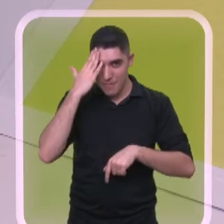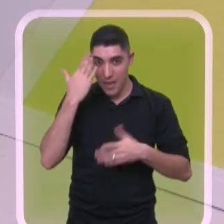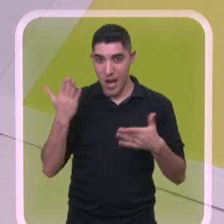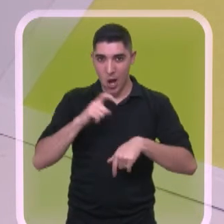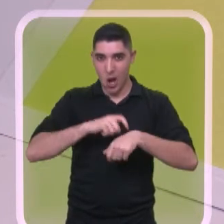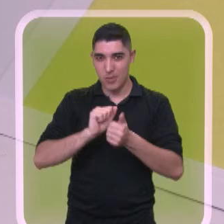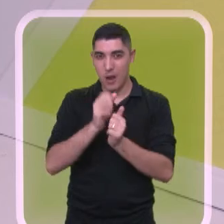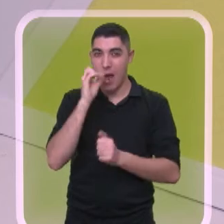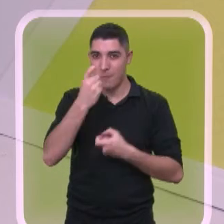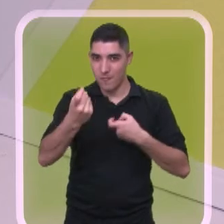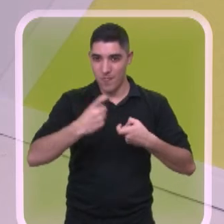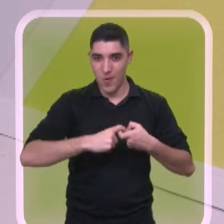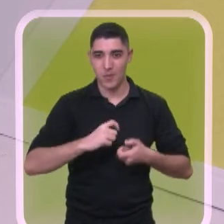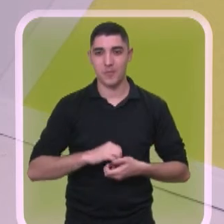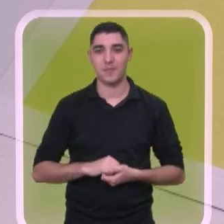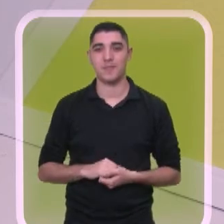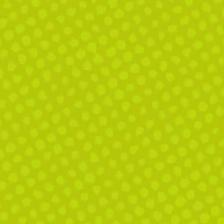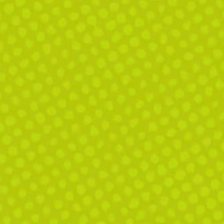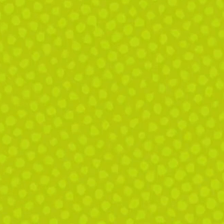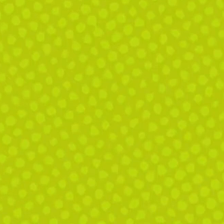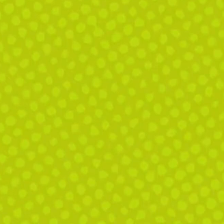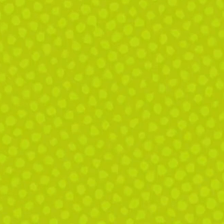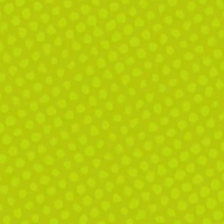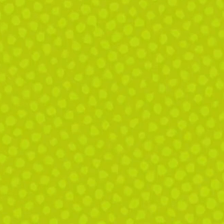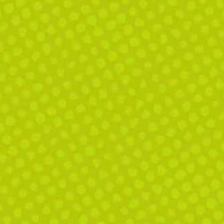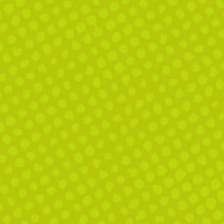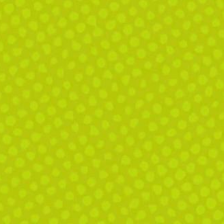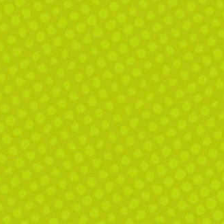do Esporte. Rapidinho, já voltamos.